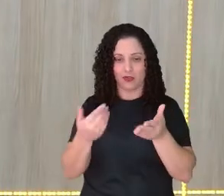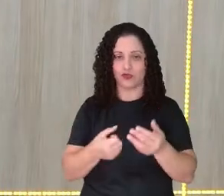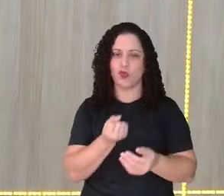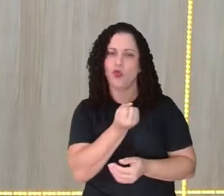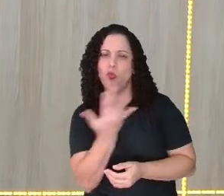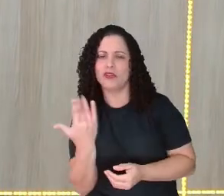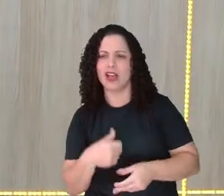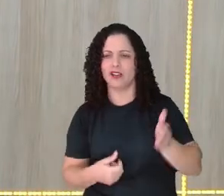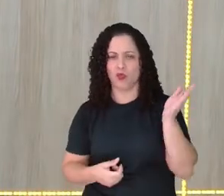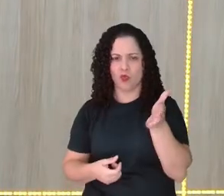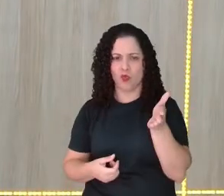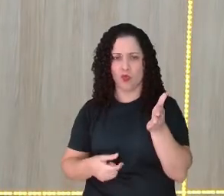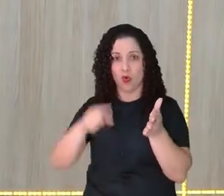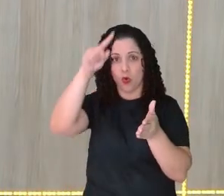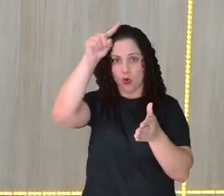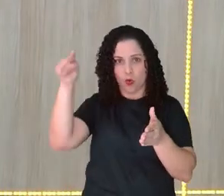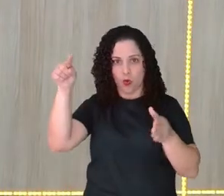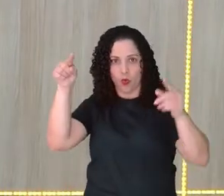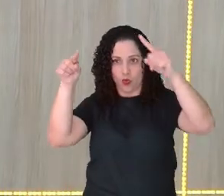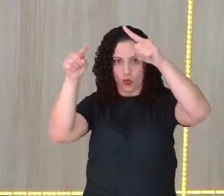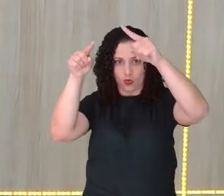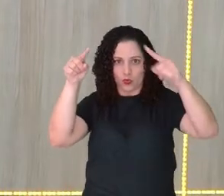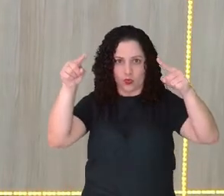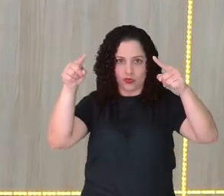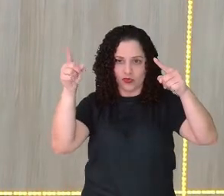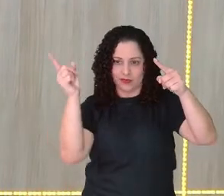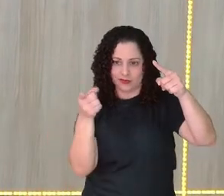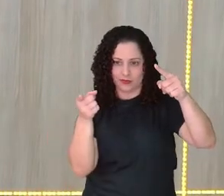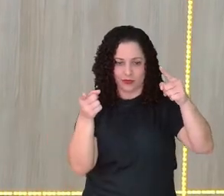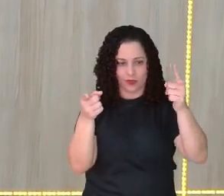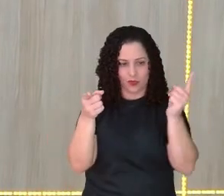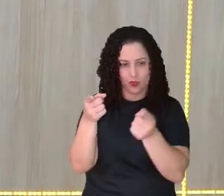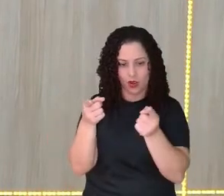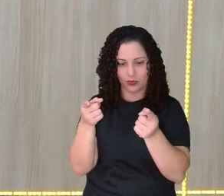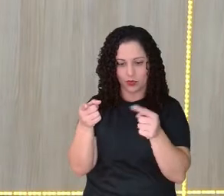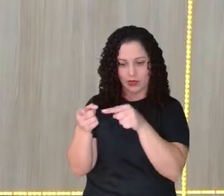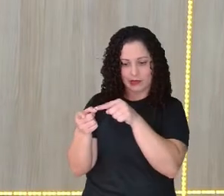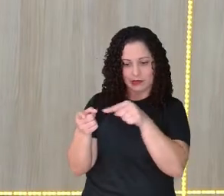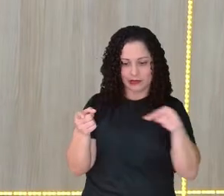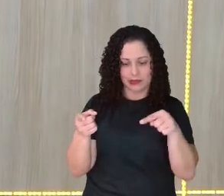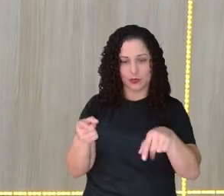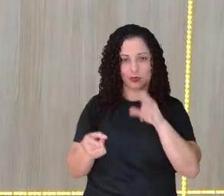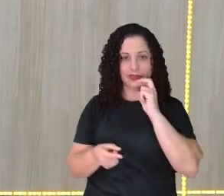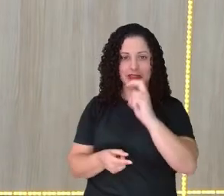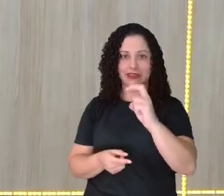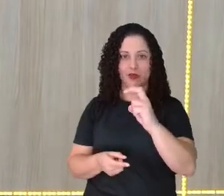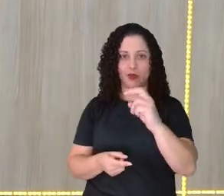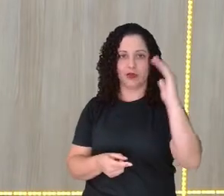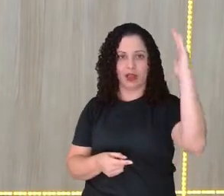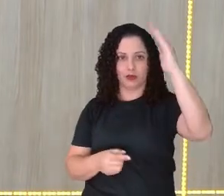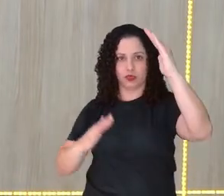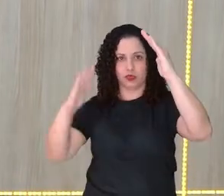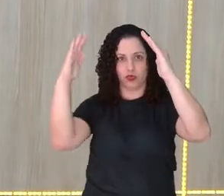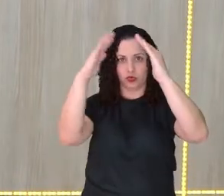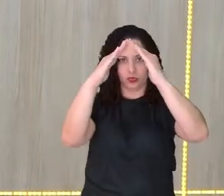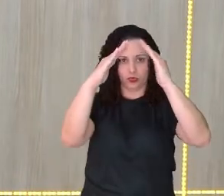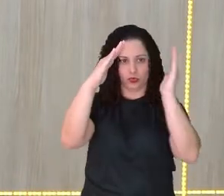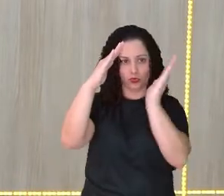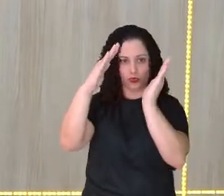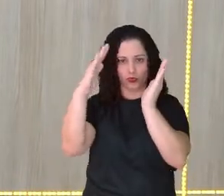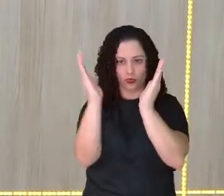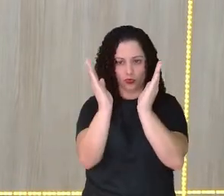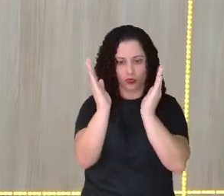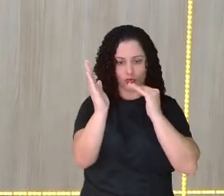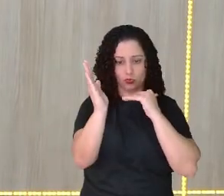tenho um ladinho, 2, 3, 4, 5 lados. Então,